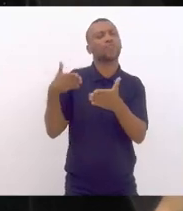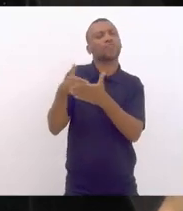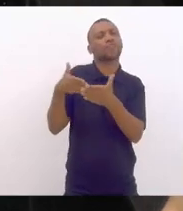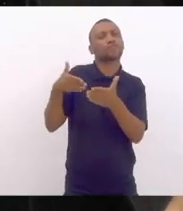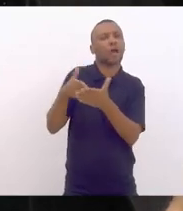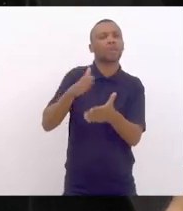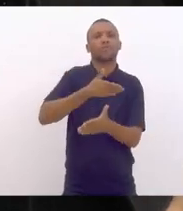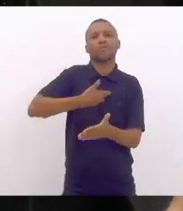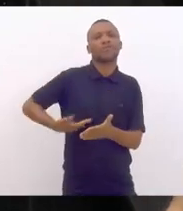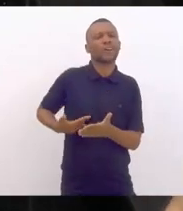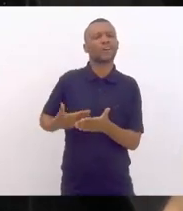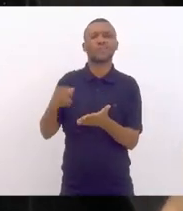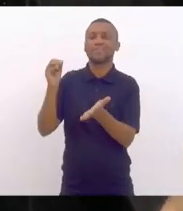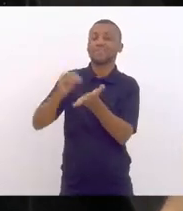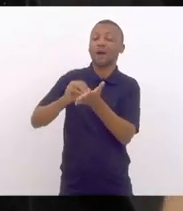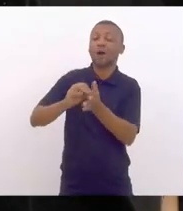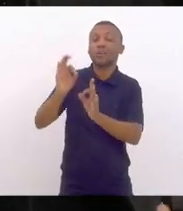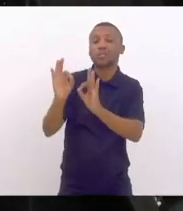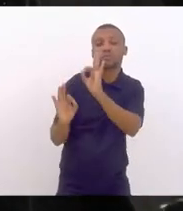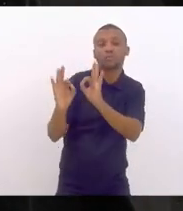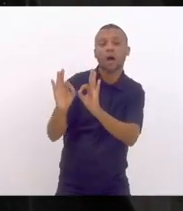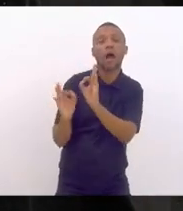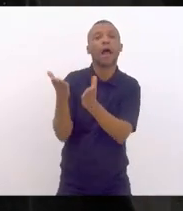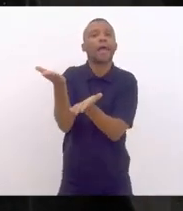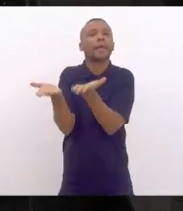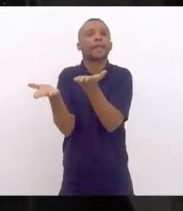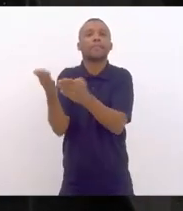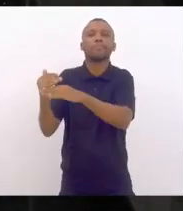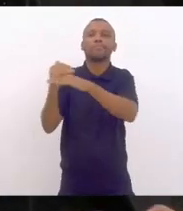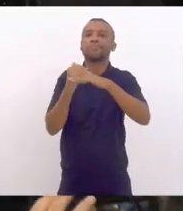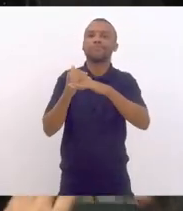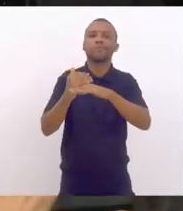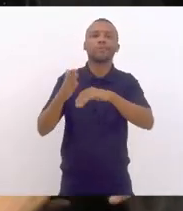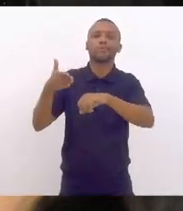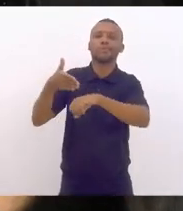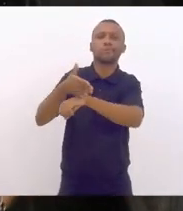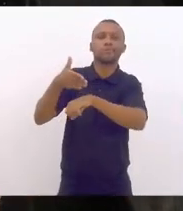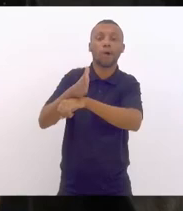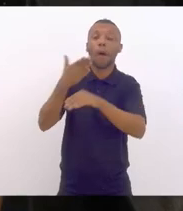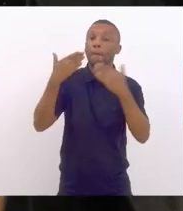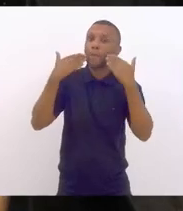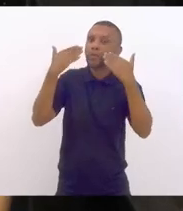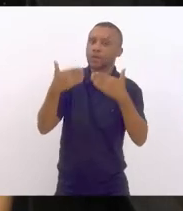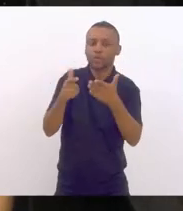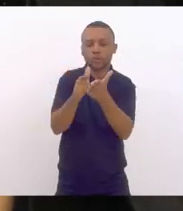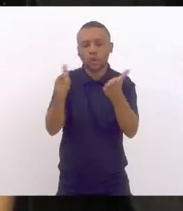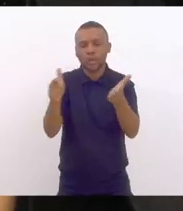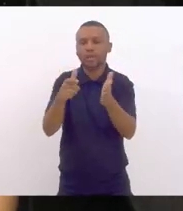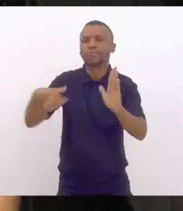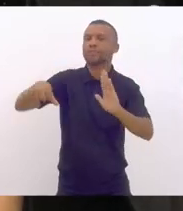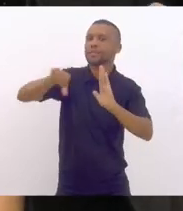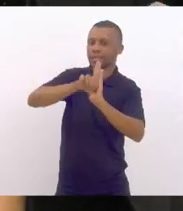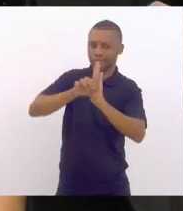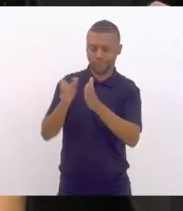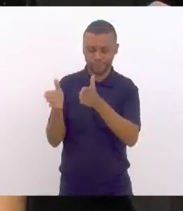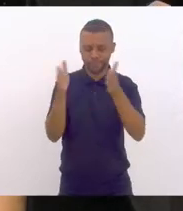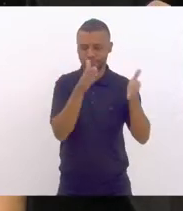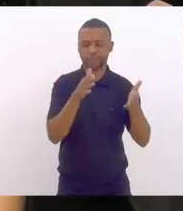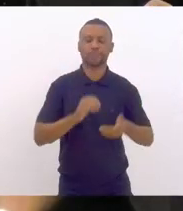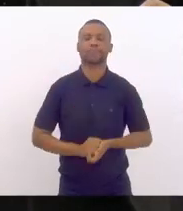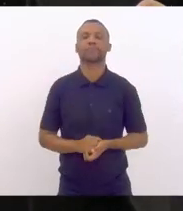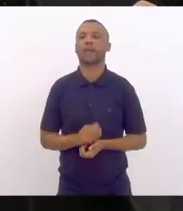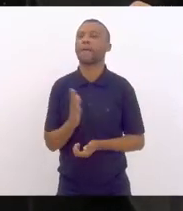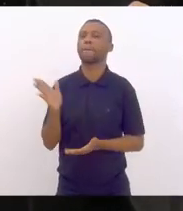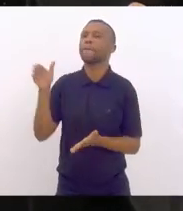governos desorganizados desequilibrados e frequentando muitos deles as páginas criminais e por último eu quero Deputado Eleomar